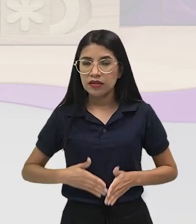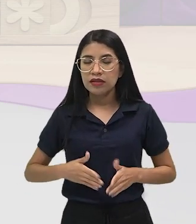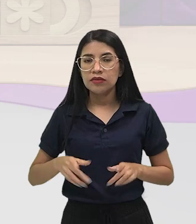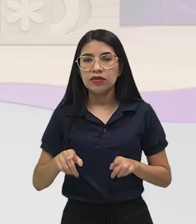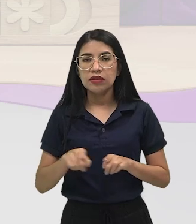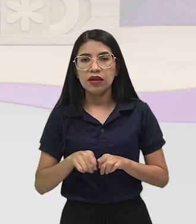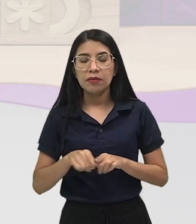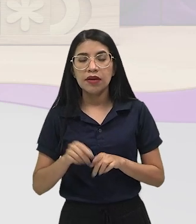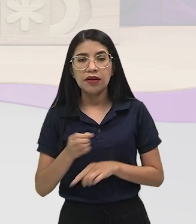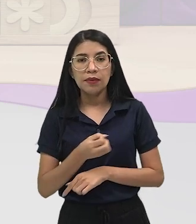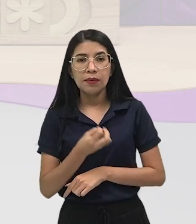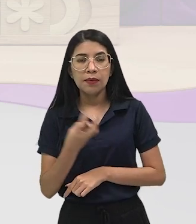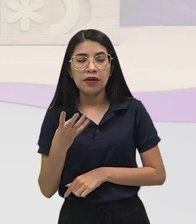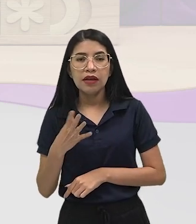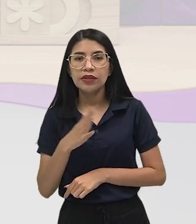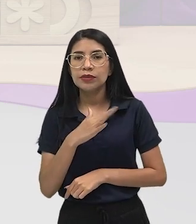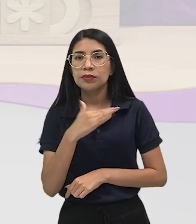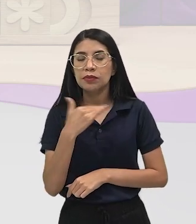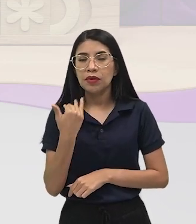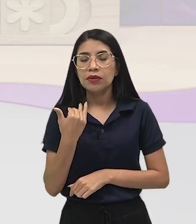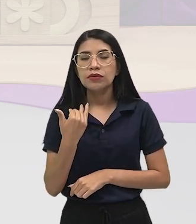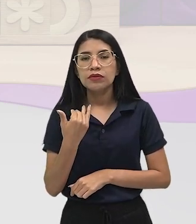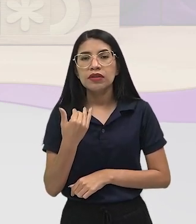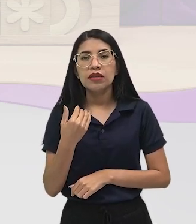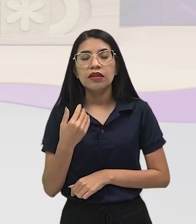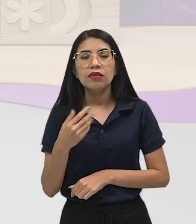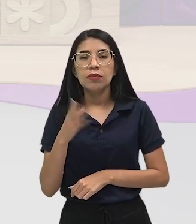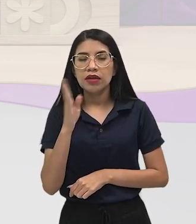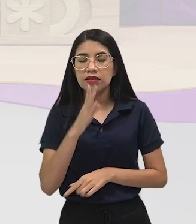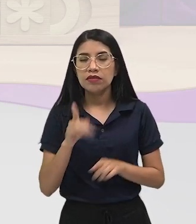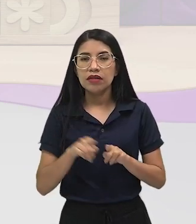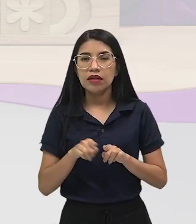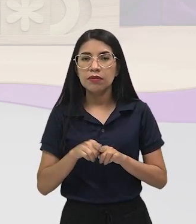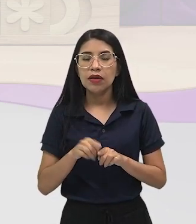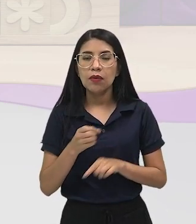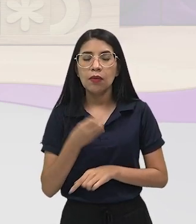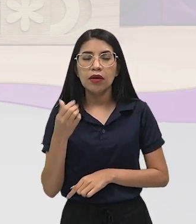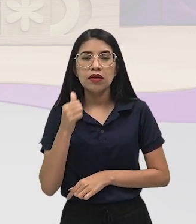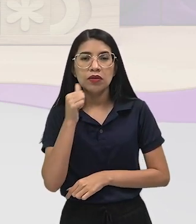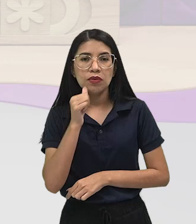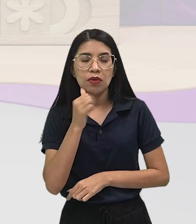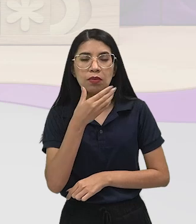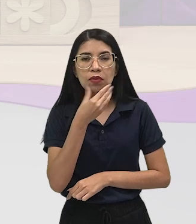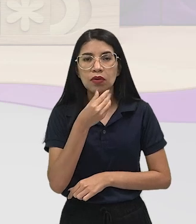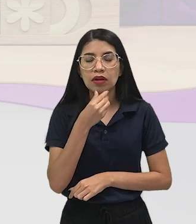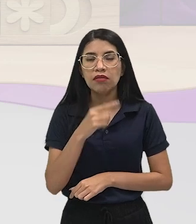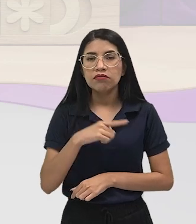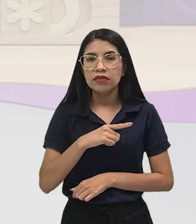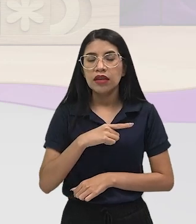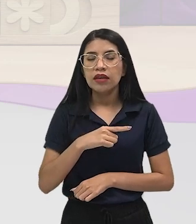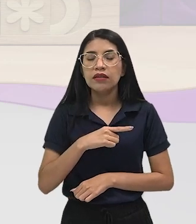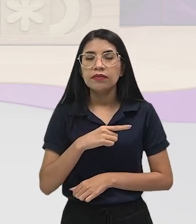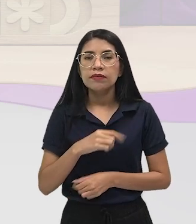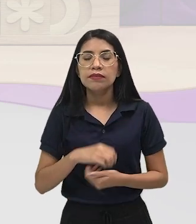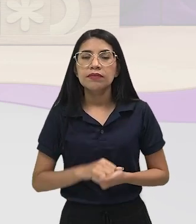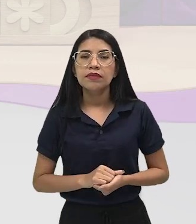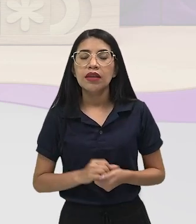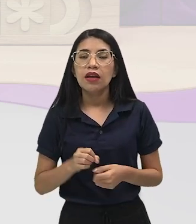como o quantitativo de morte no país, quantos homens, quantas mulheres,